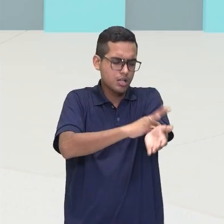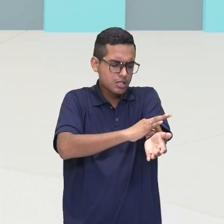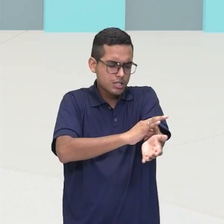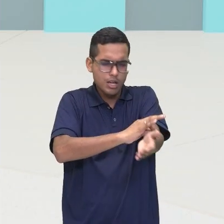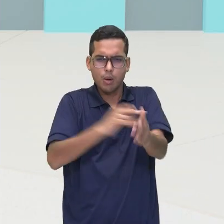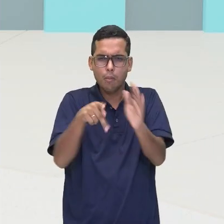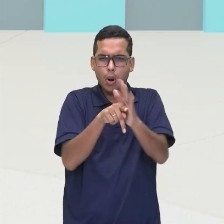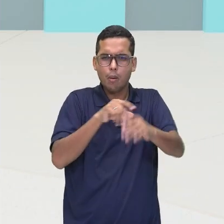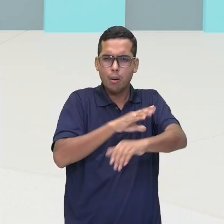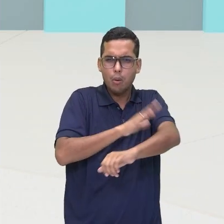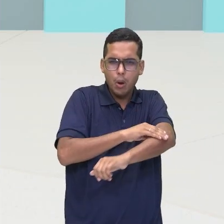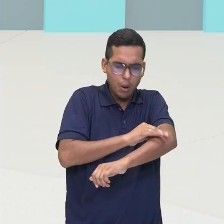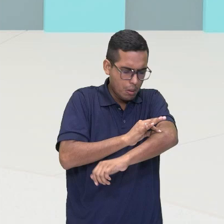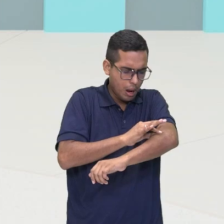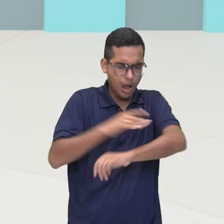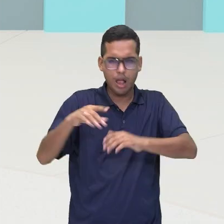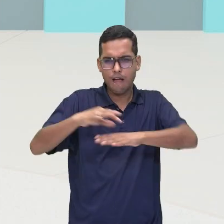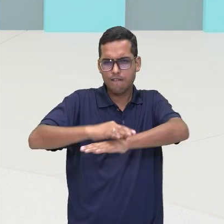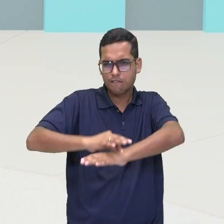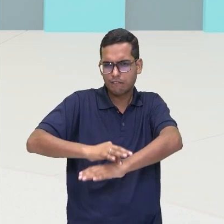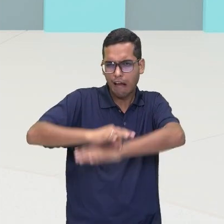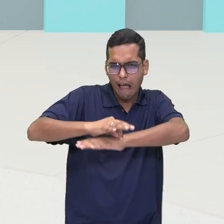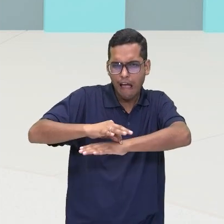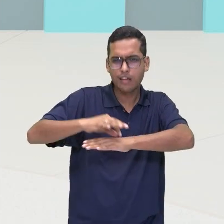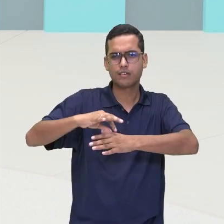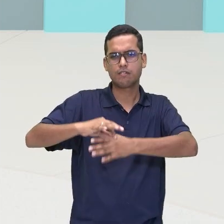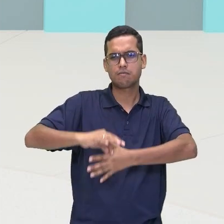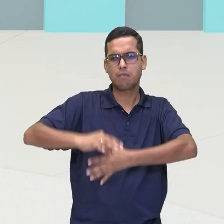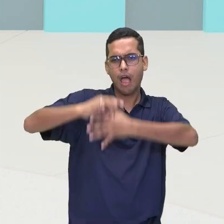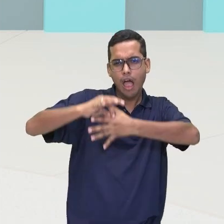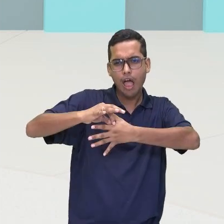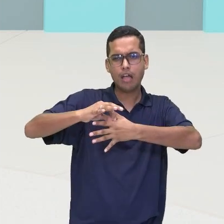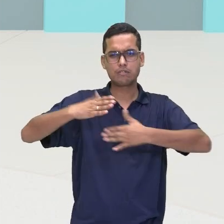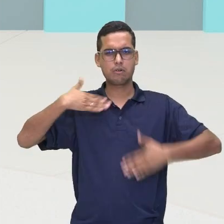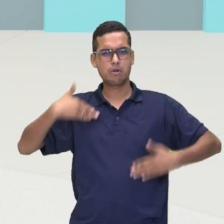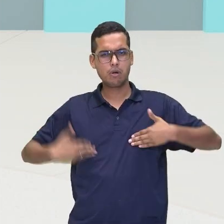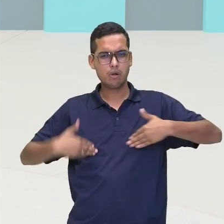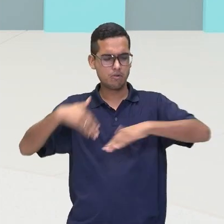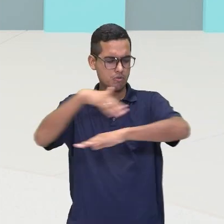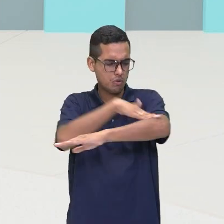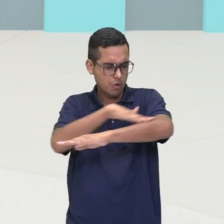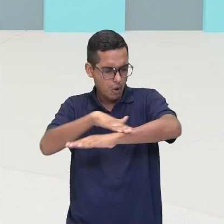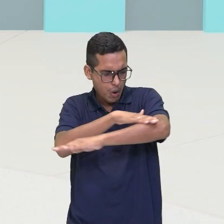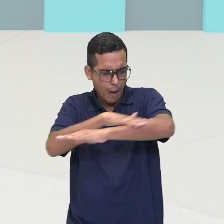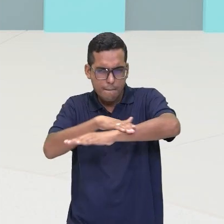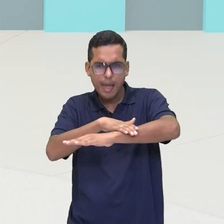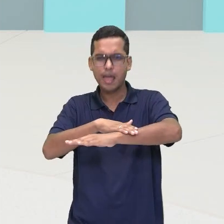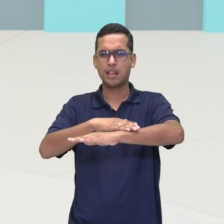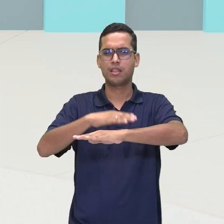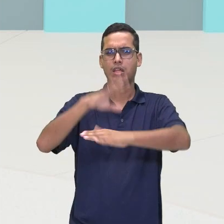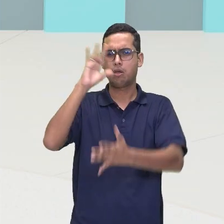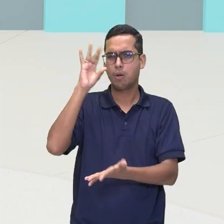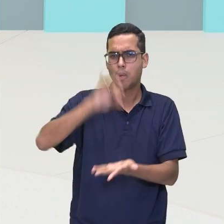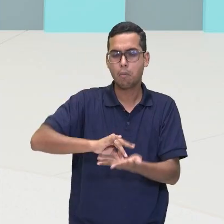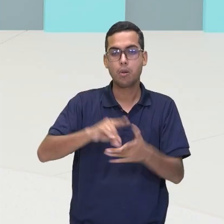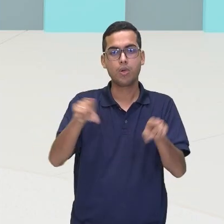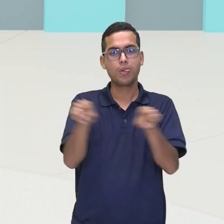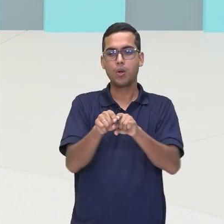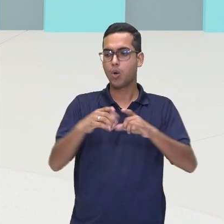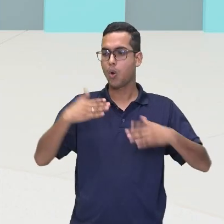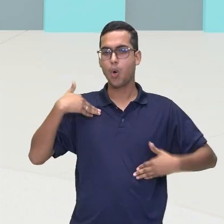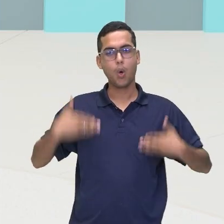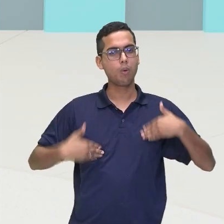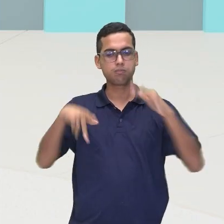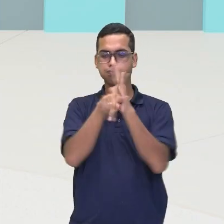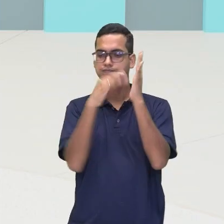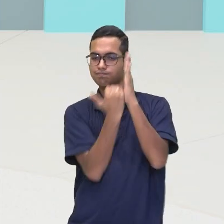corpo, ele é o que a gente vai ver lá na frente do seu ente. Vamos avançando e percebendo que